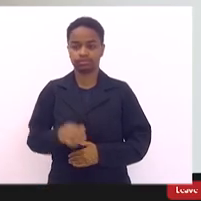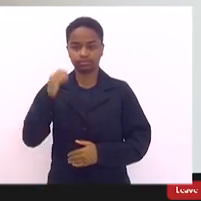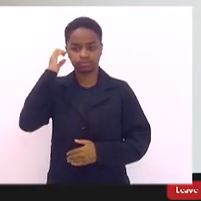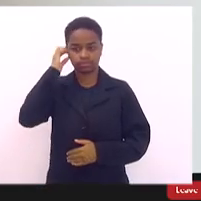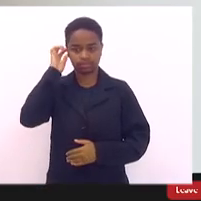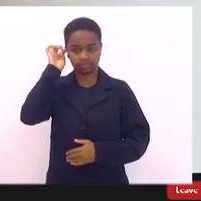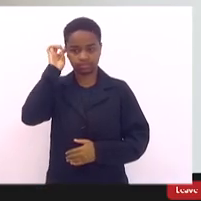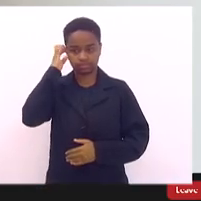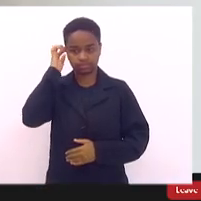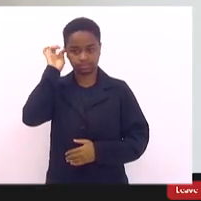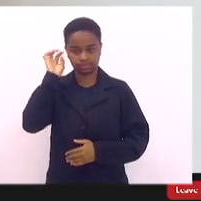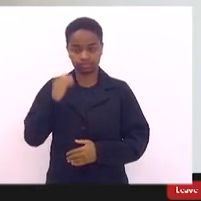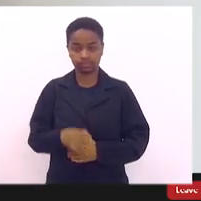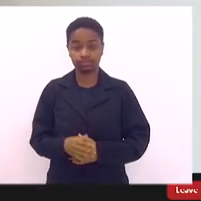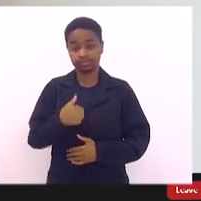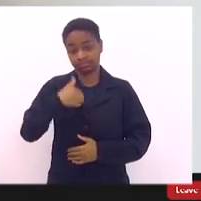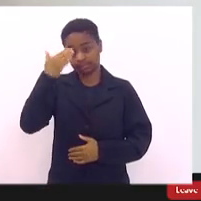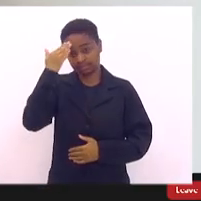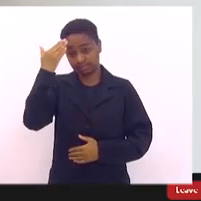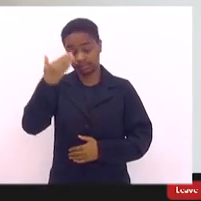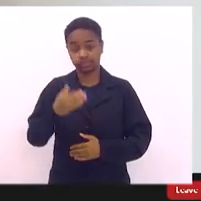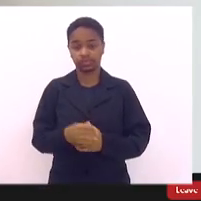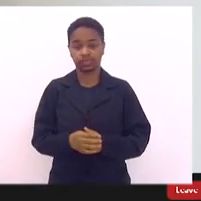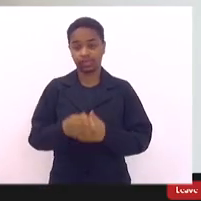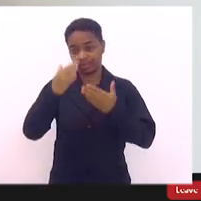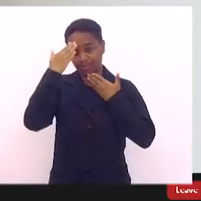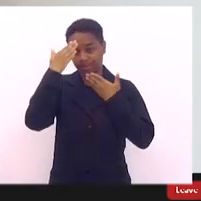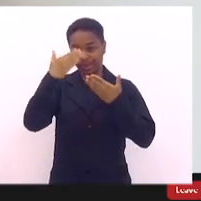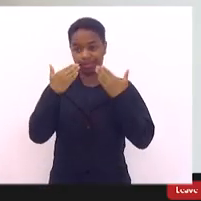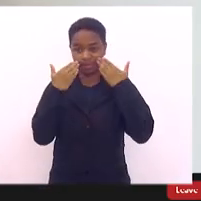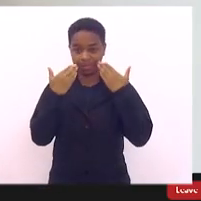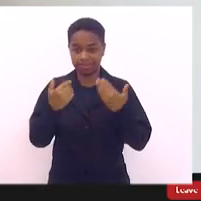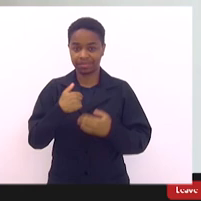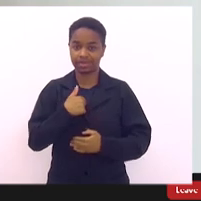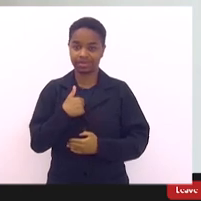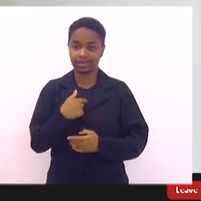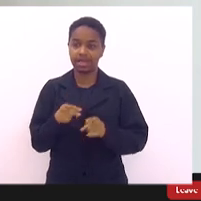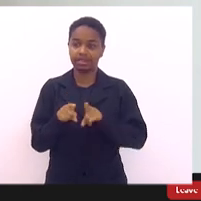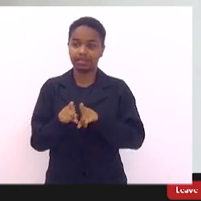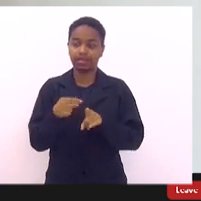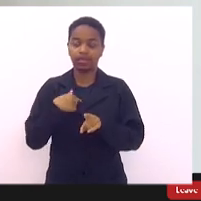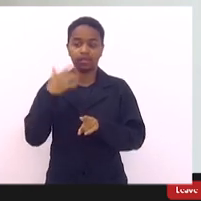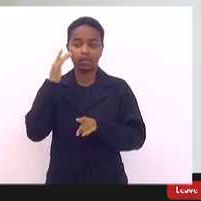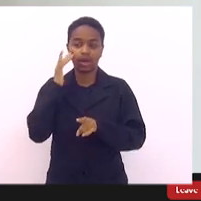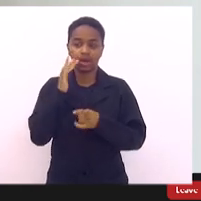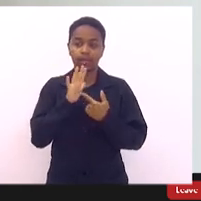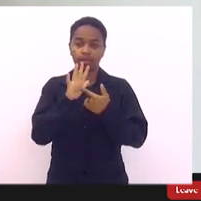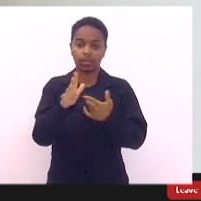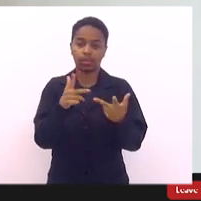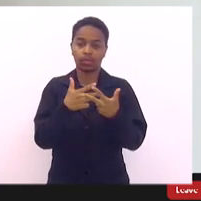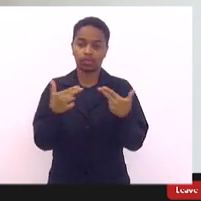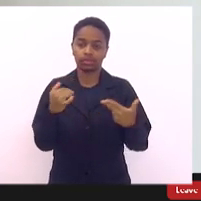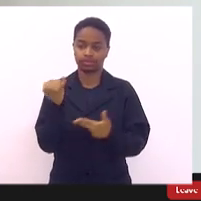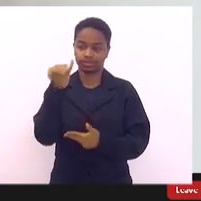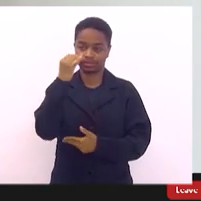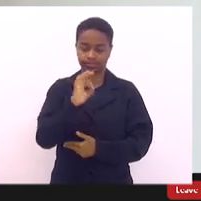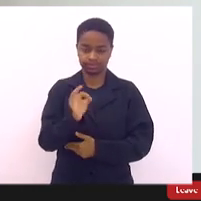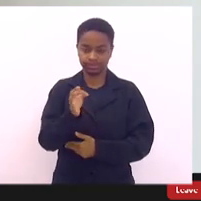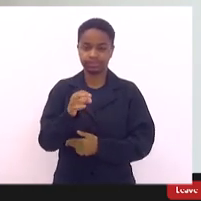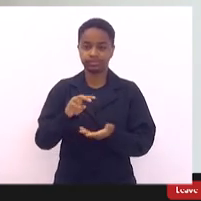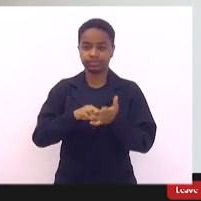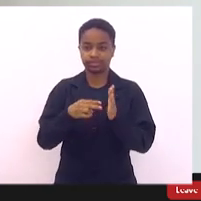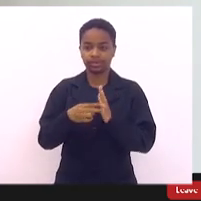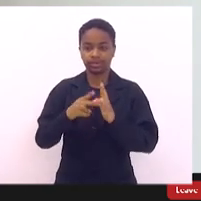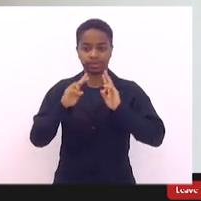Eu que agradeço e obrigada por essa introdução. Acho que isso aponta já para uma coisa muito importante, né, que é o reconhecimento